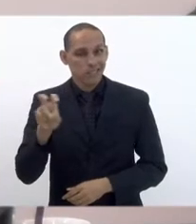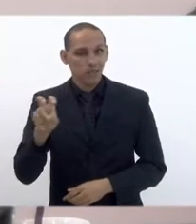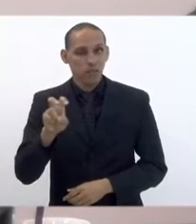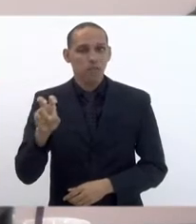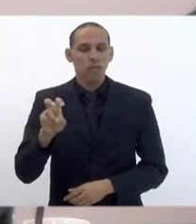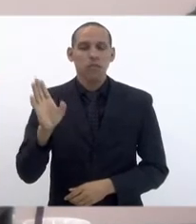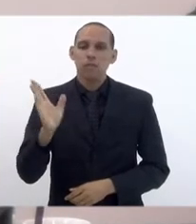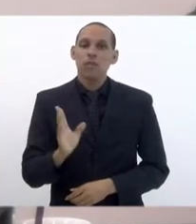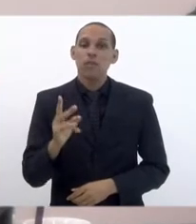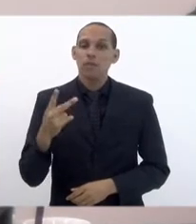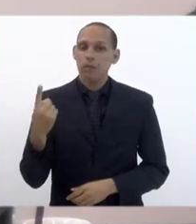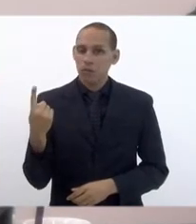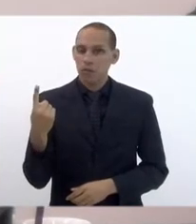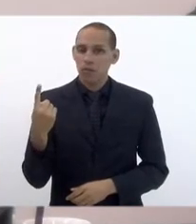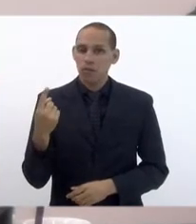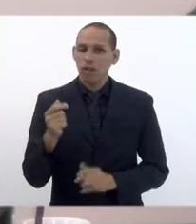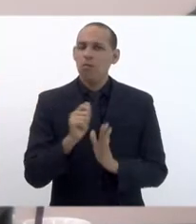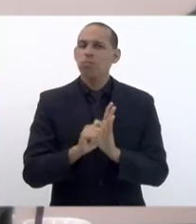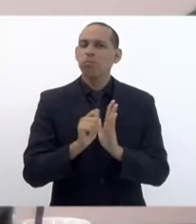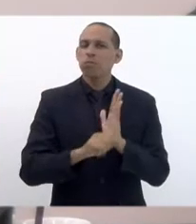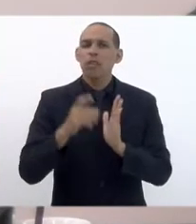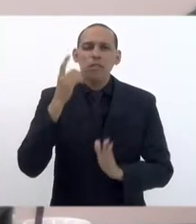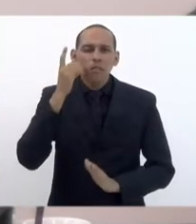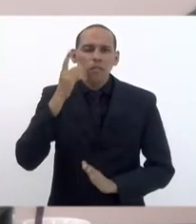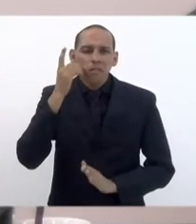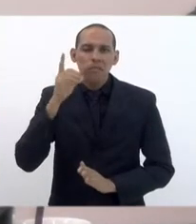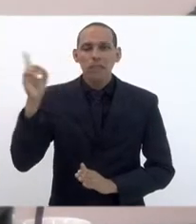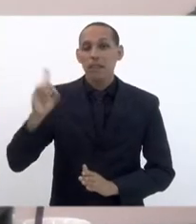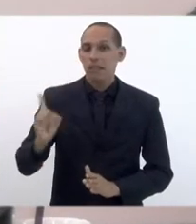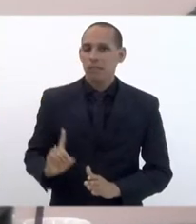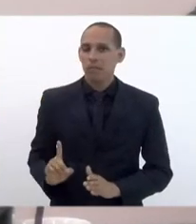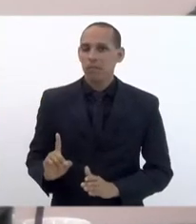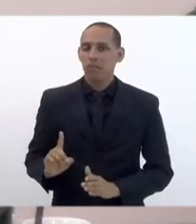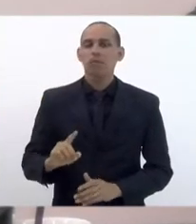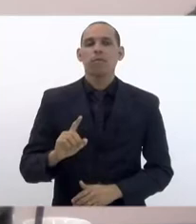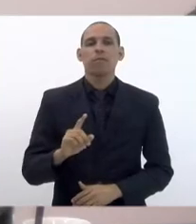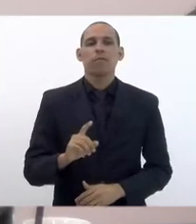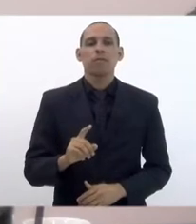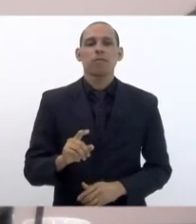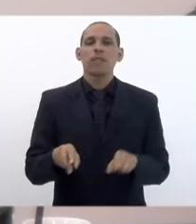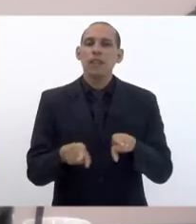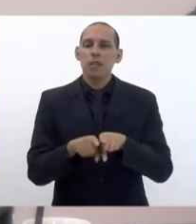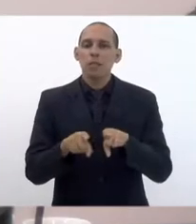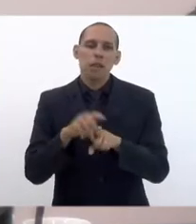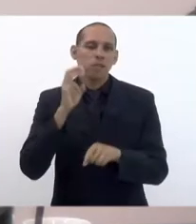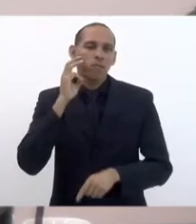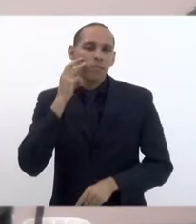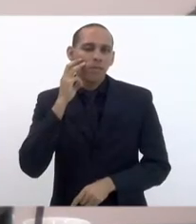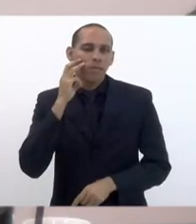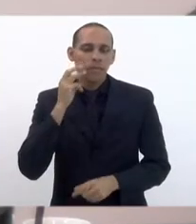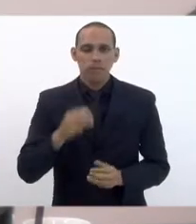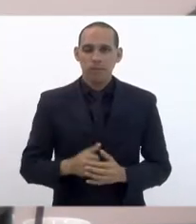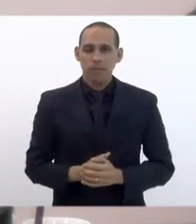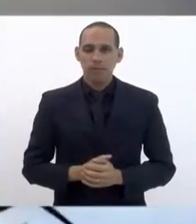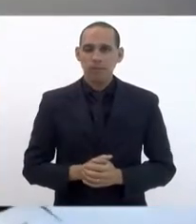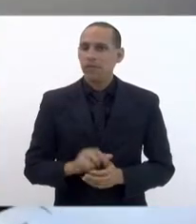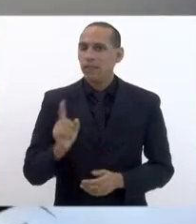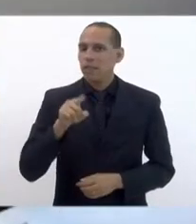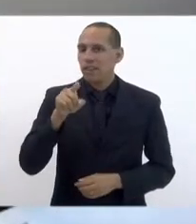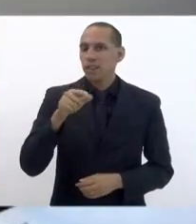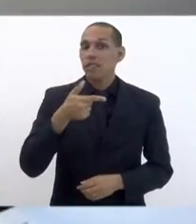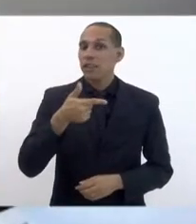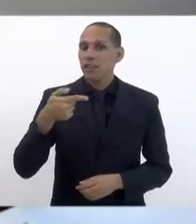5255/2021. É de autoria da deputada Dani Monteiro e Valdec Carneiro. E o senhor? Isso é o